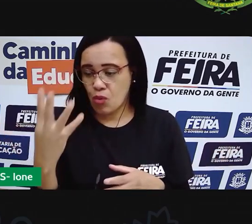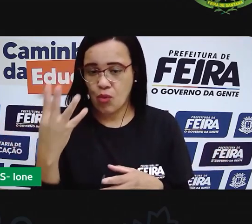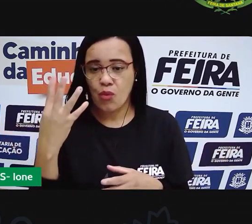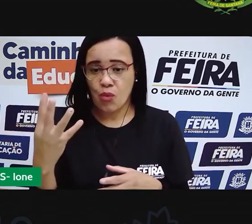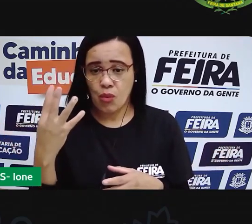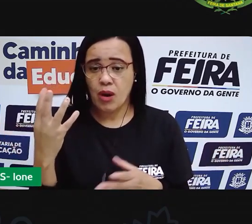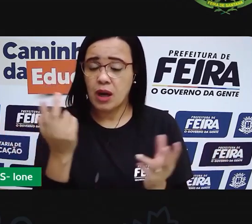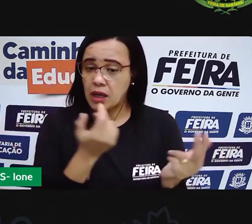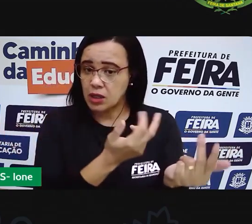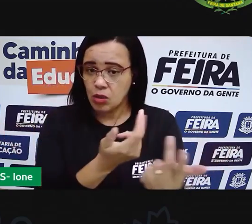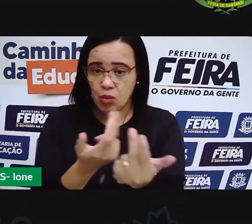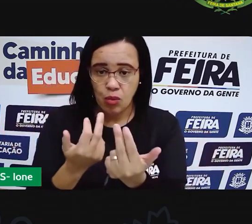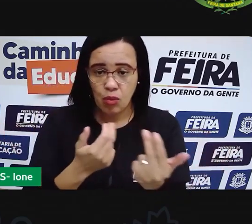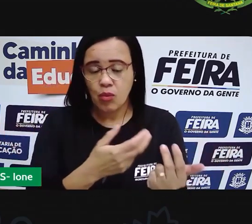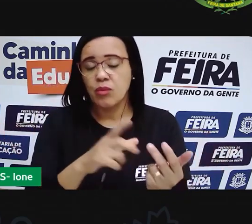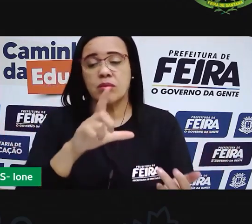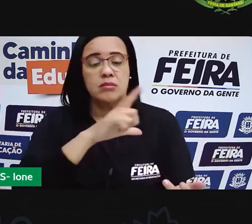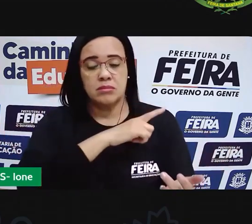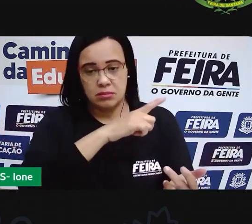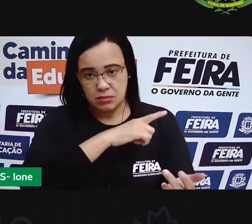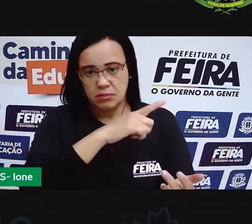outros.